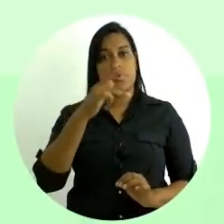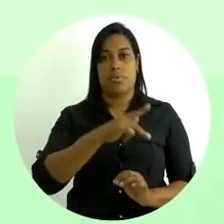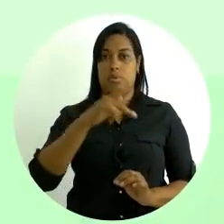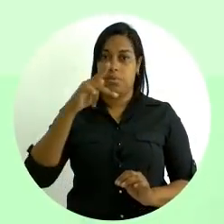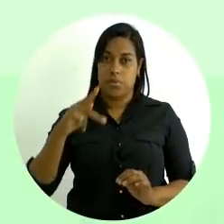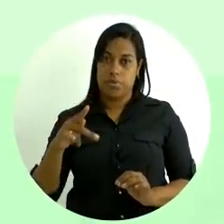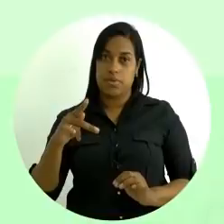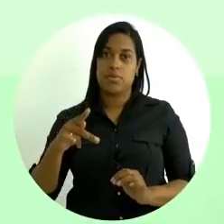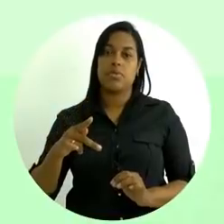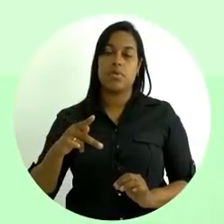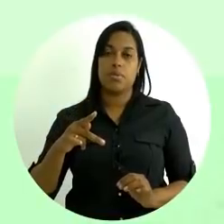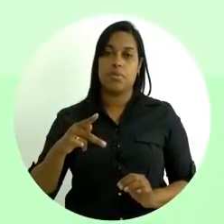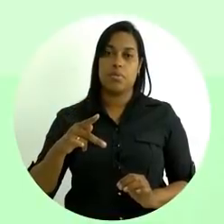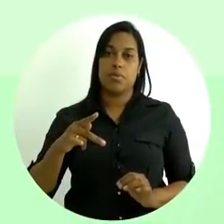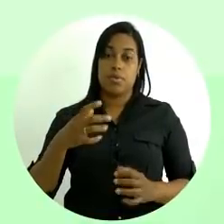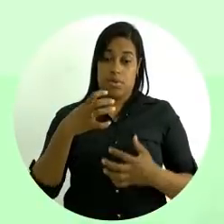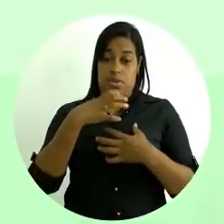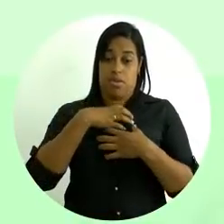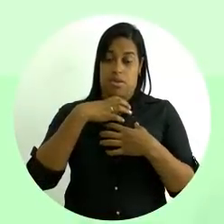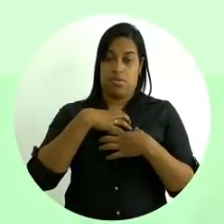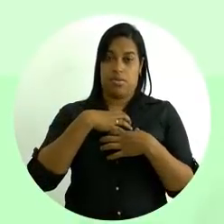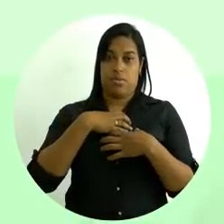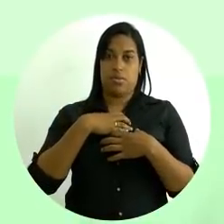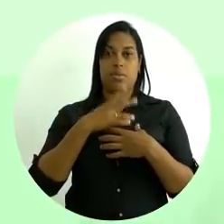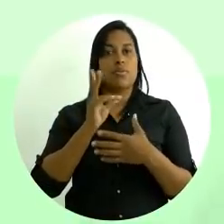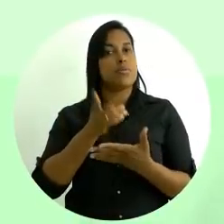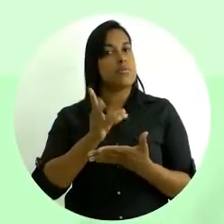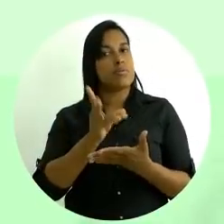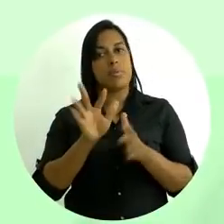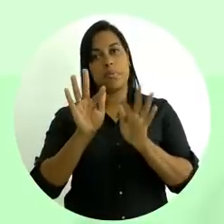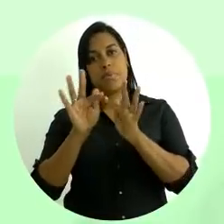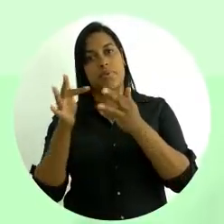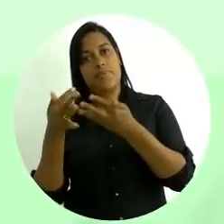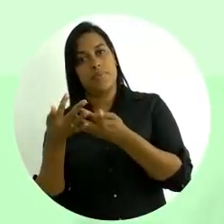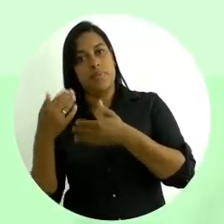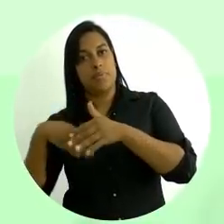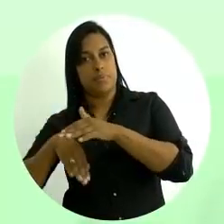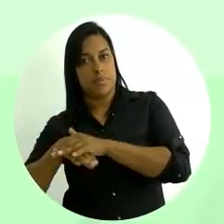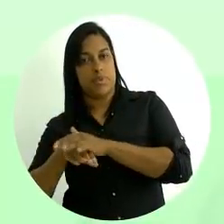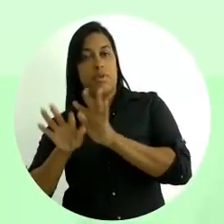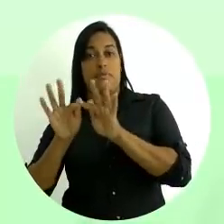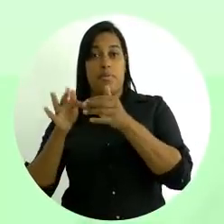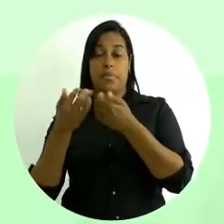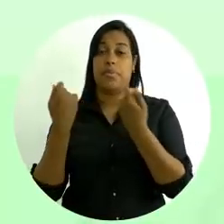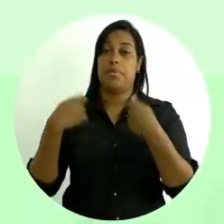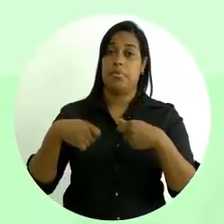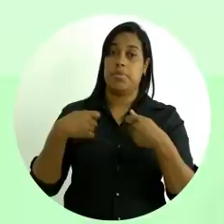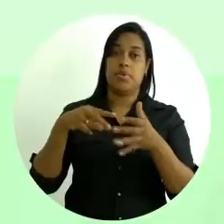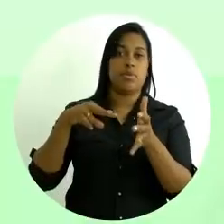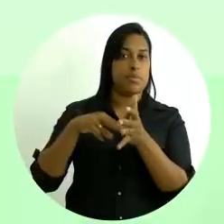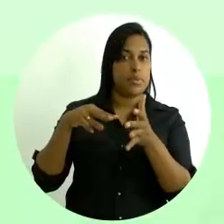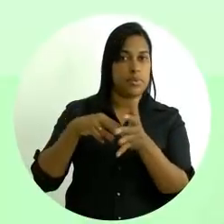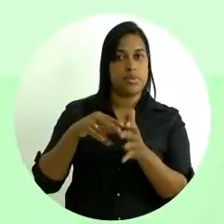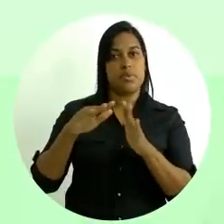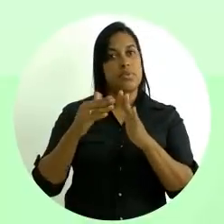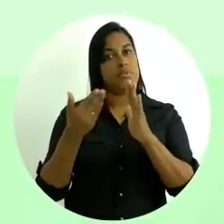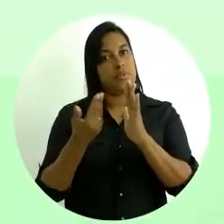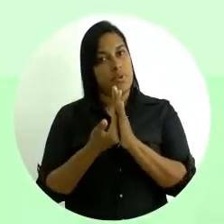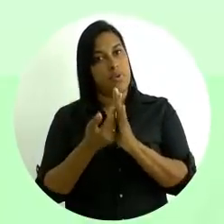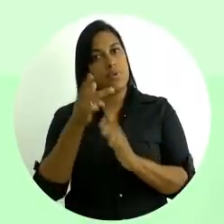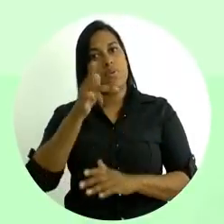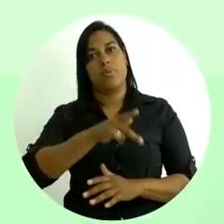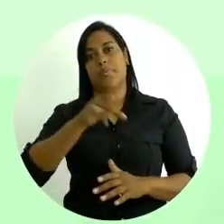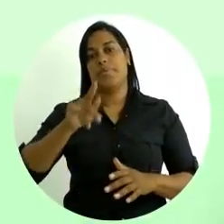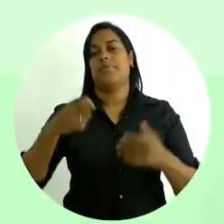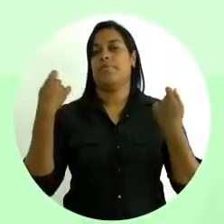importante, professor, para que ele se sinta mais acolhido pela família. A família precisa estar presente na